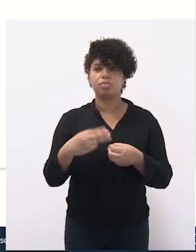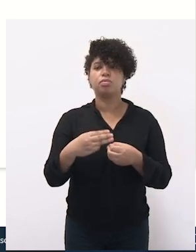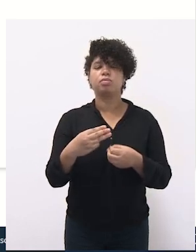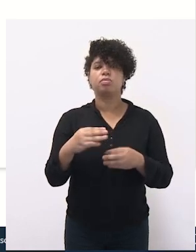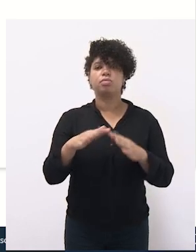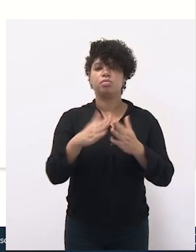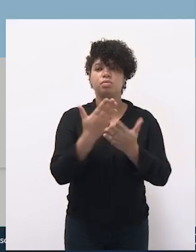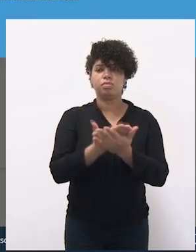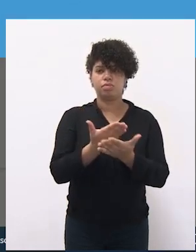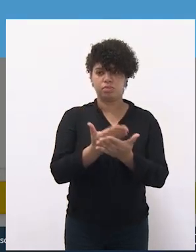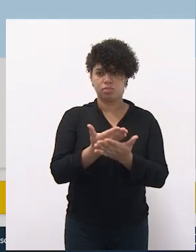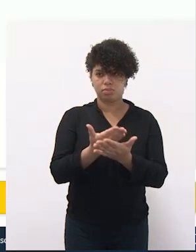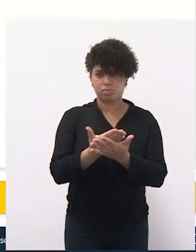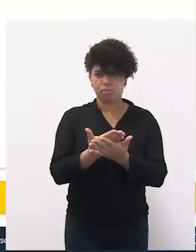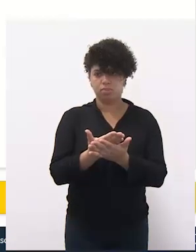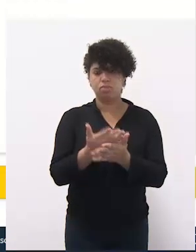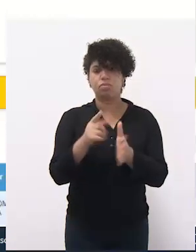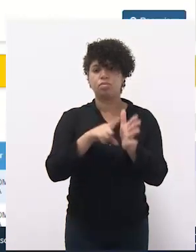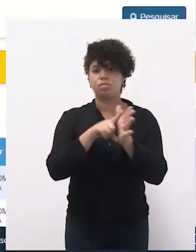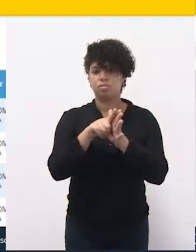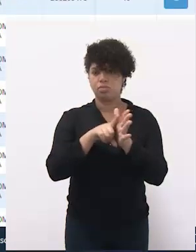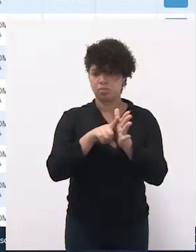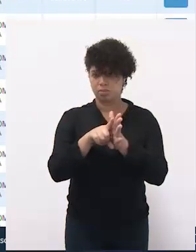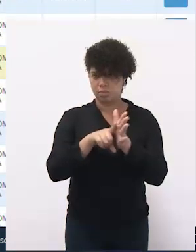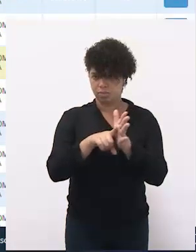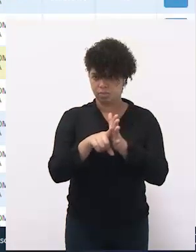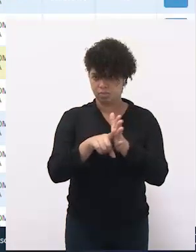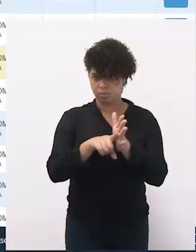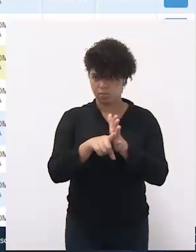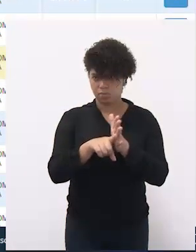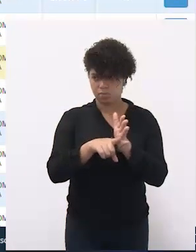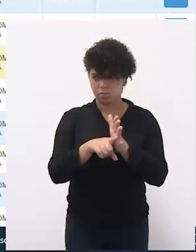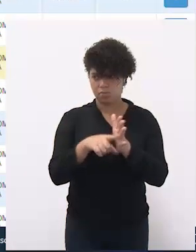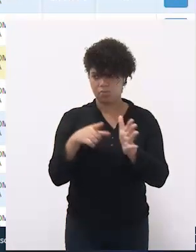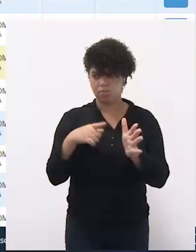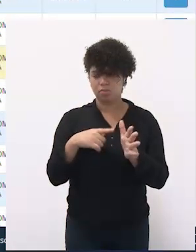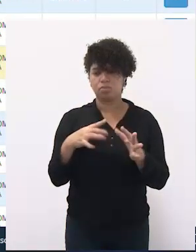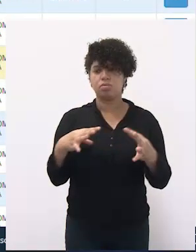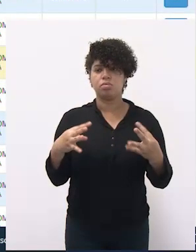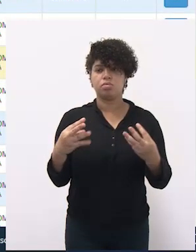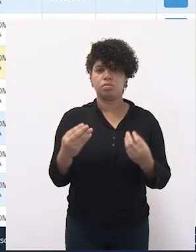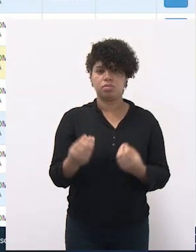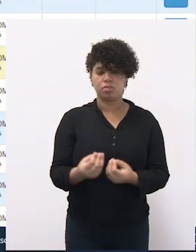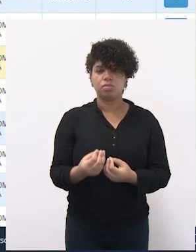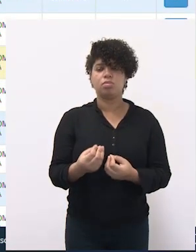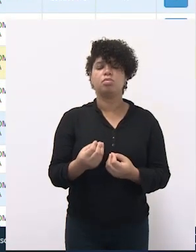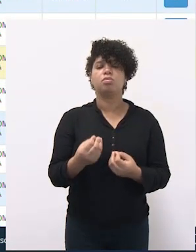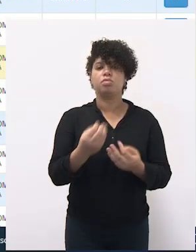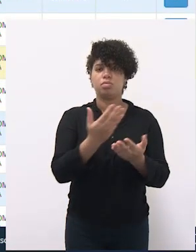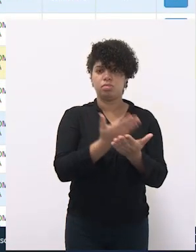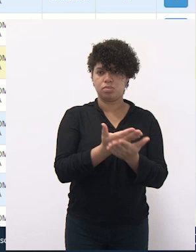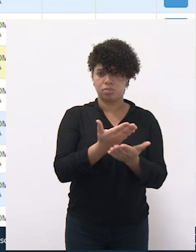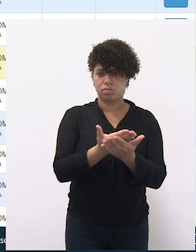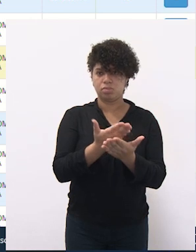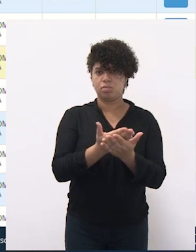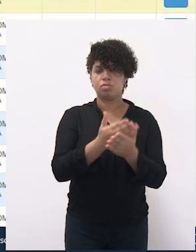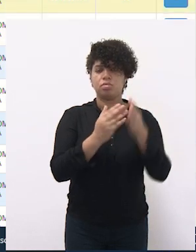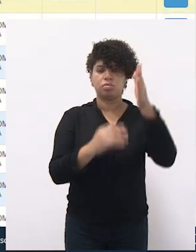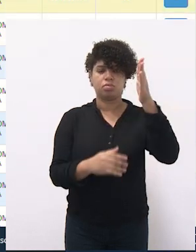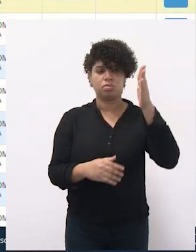escola, pesquisar, vai aparecer todas as suas aulas atribuídas, né, todas as suas